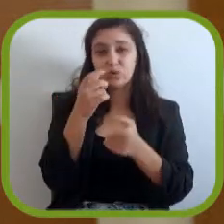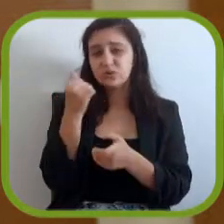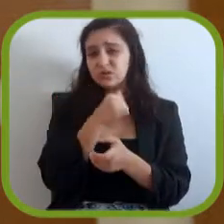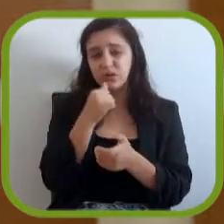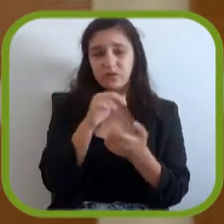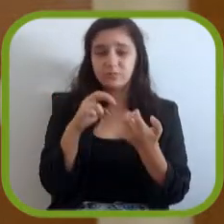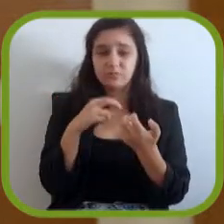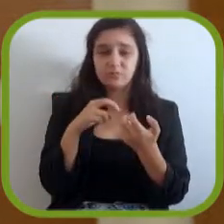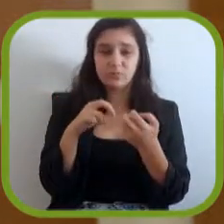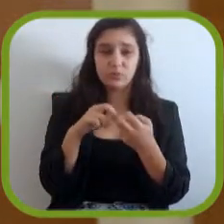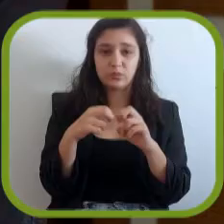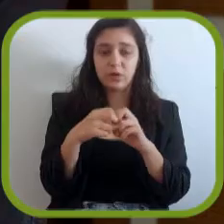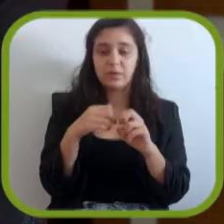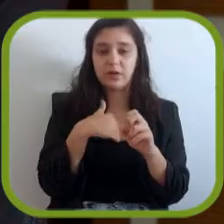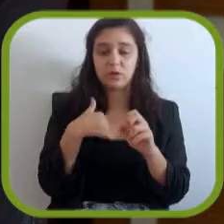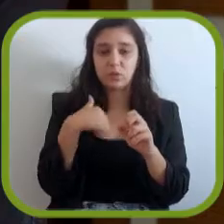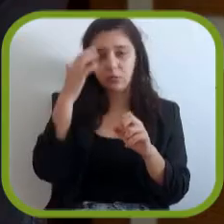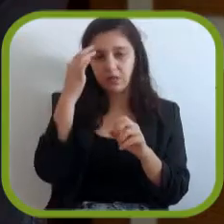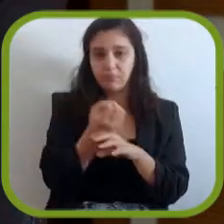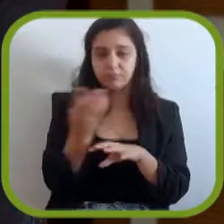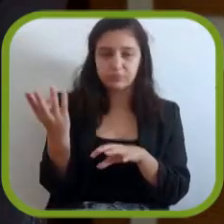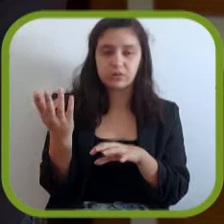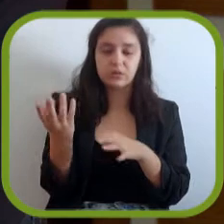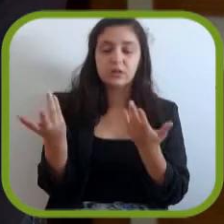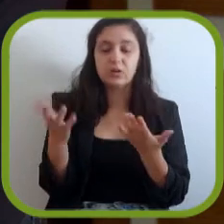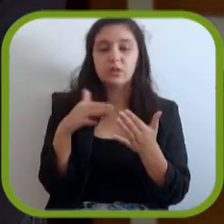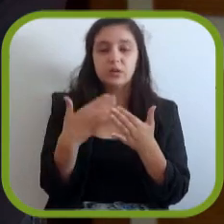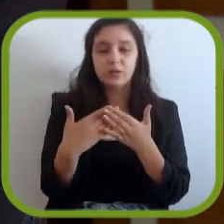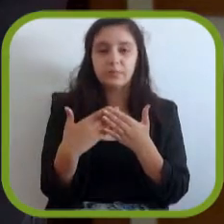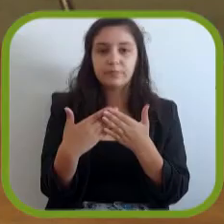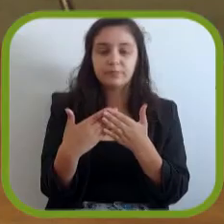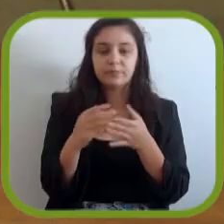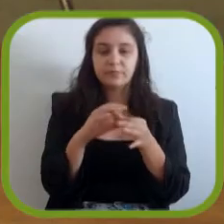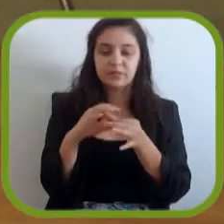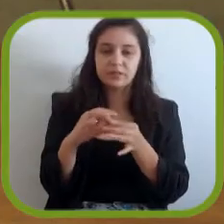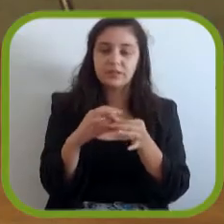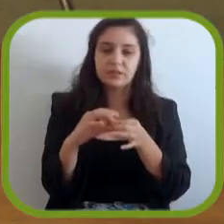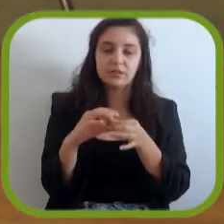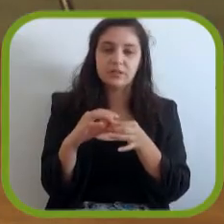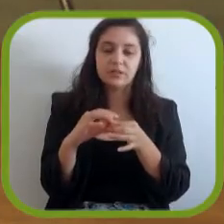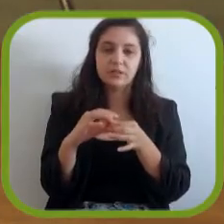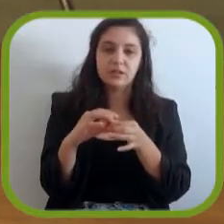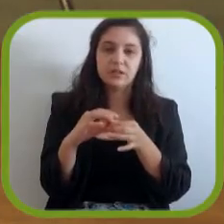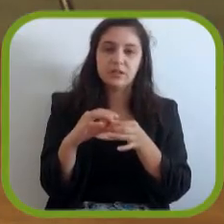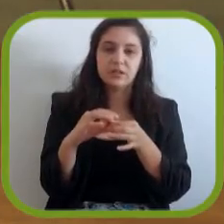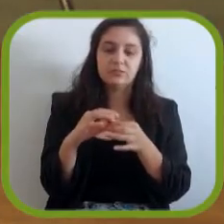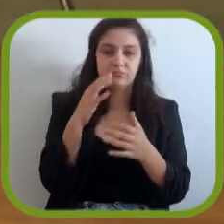que sofrem de problemas de saúde mental. E isso colabora de forma profundamente